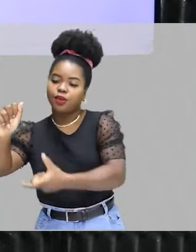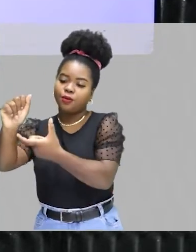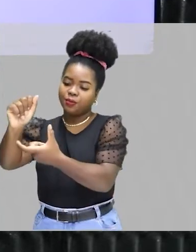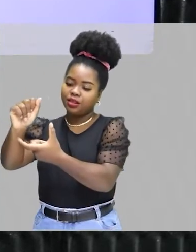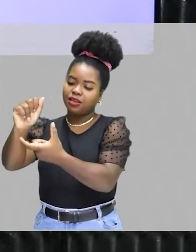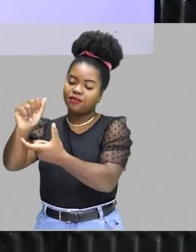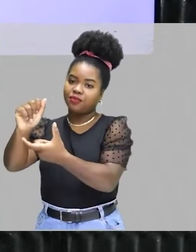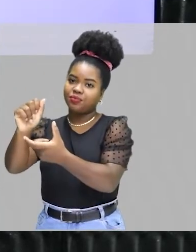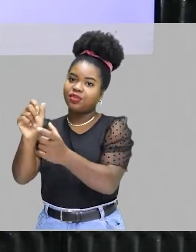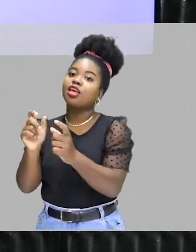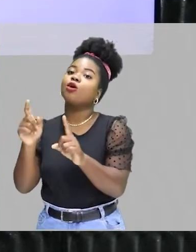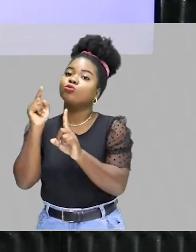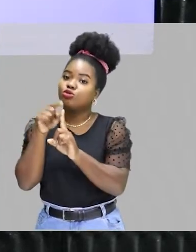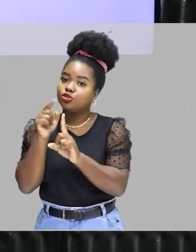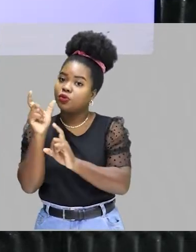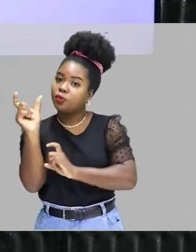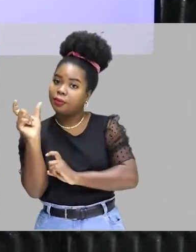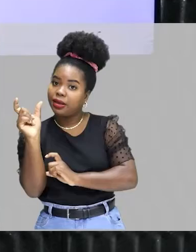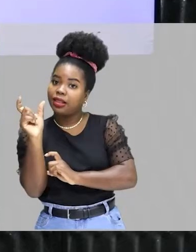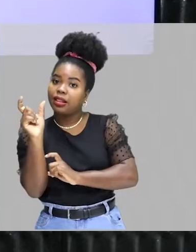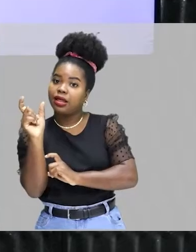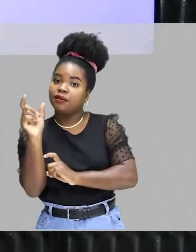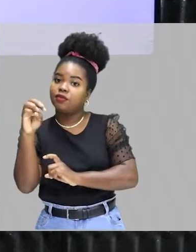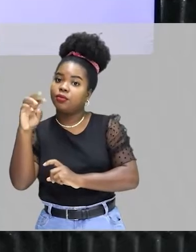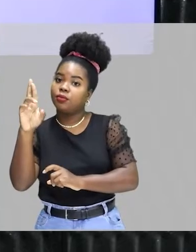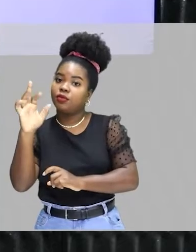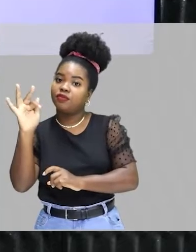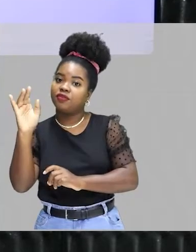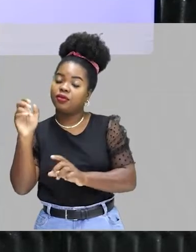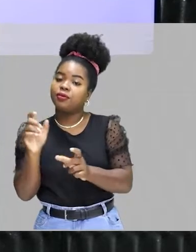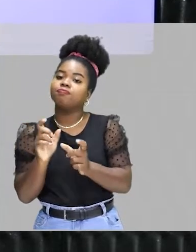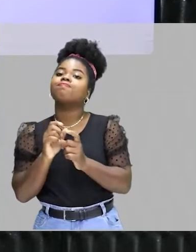morfema que vai se juntar ao radical e